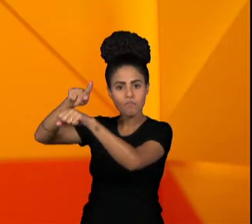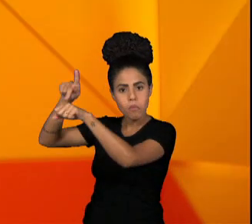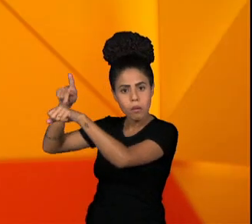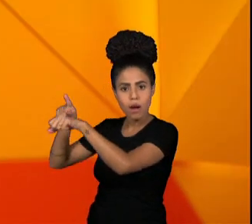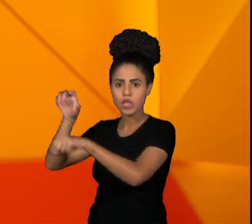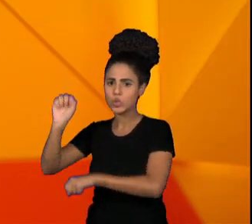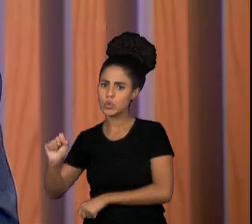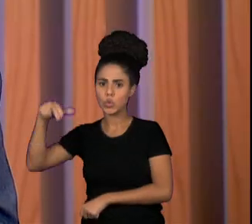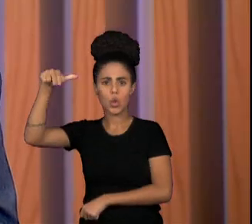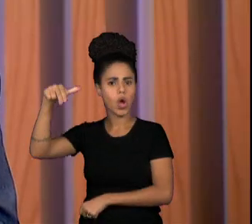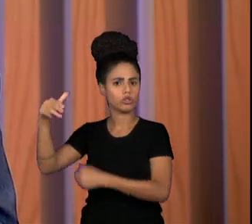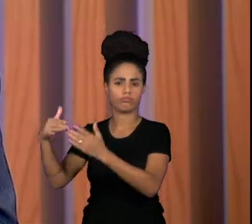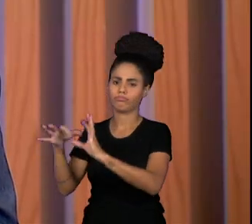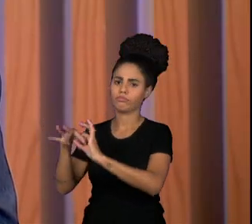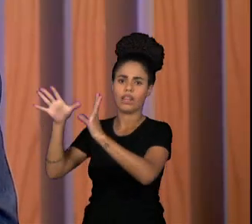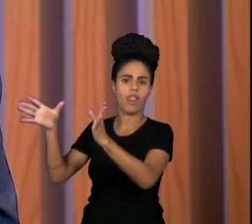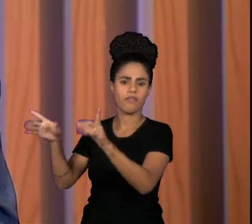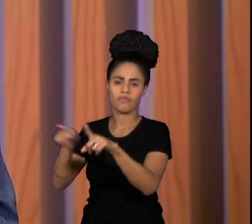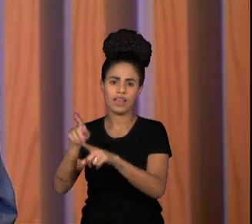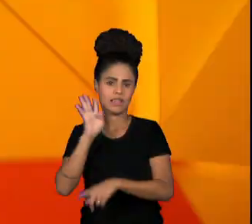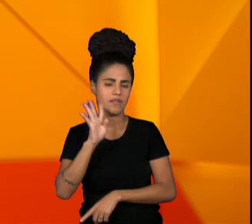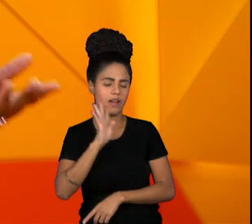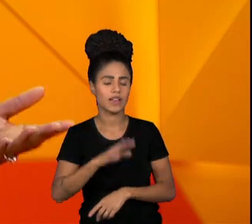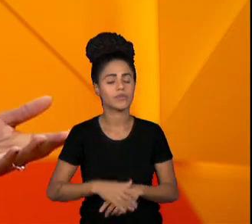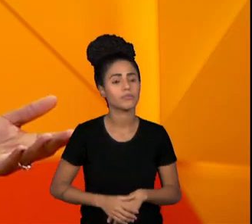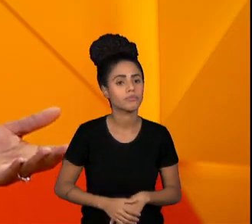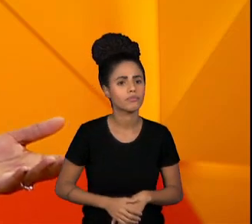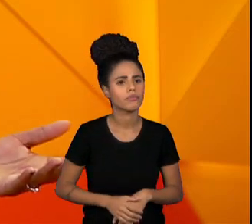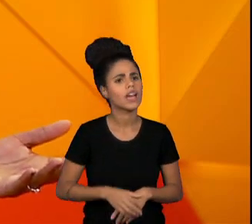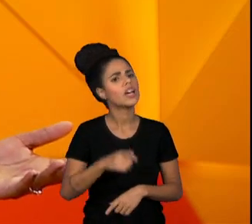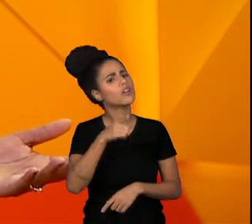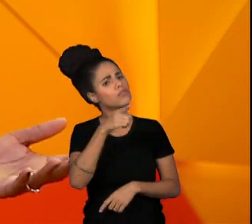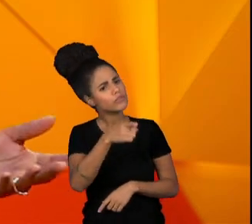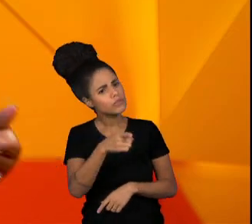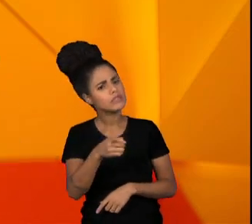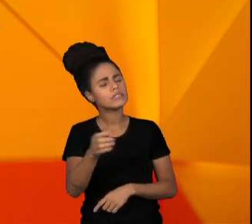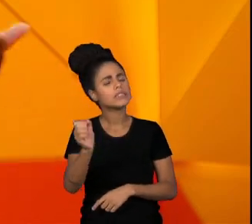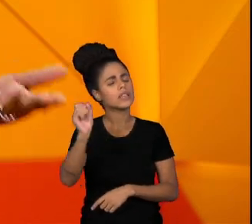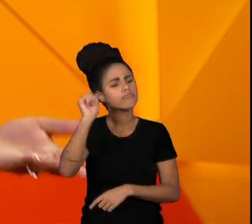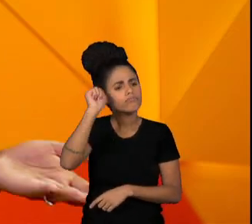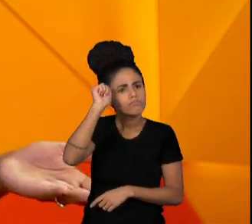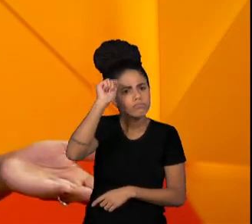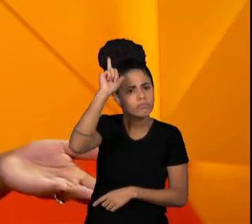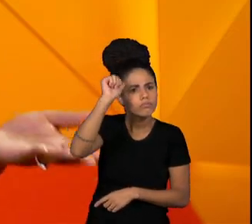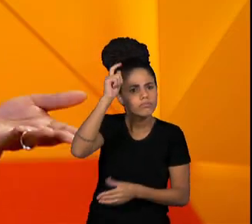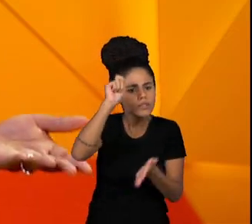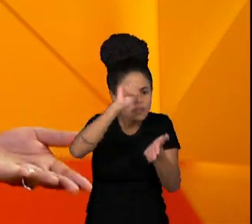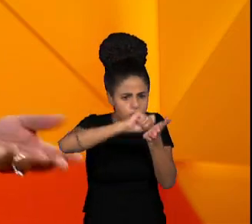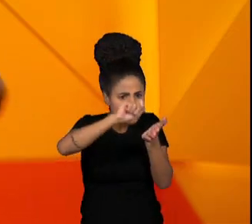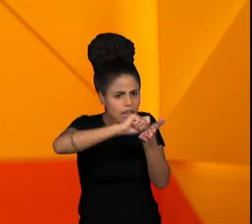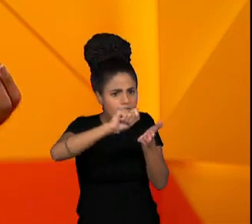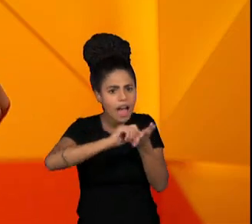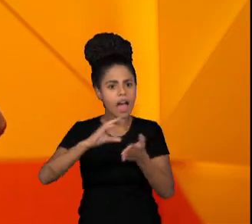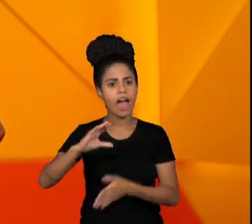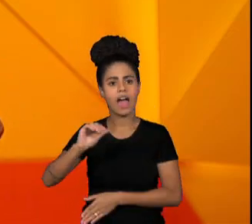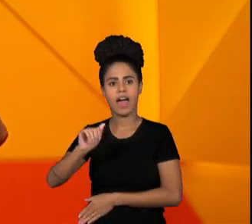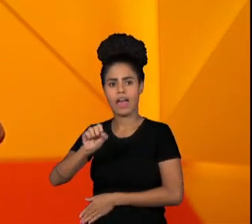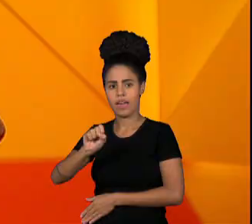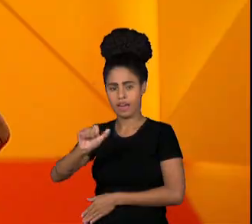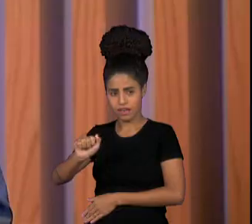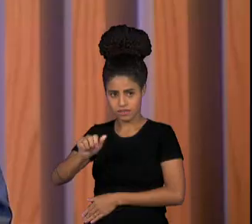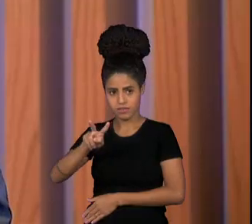do sul, né, do país. Então, acho que é bem Caçula, legal. você é um estudioso dessa cultura. Você escreveu um livro, Casa Verde, a